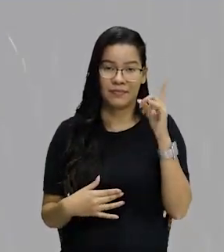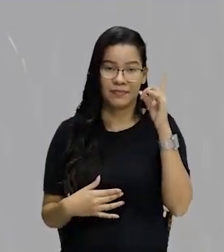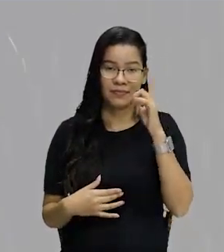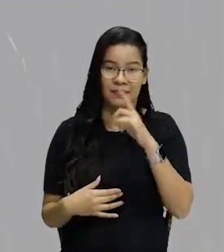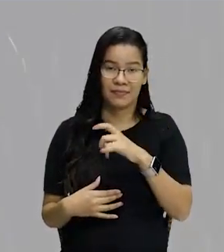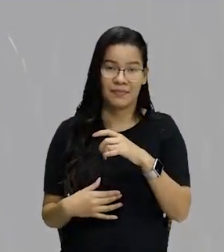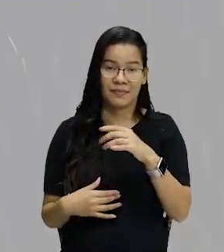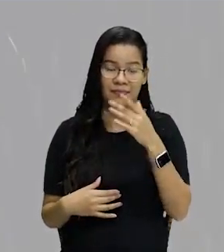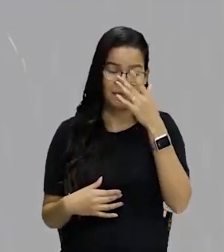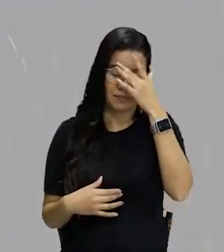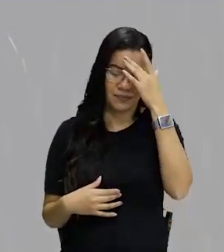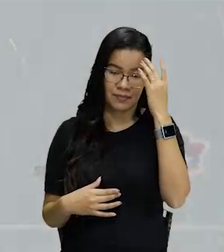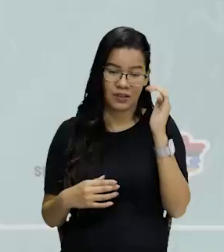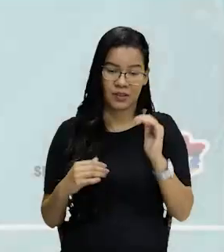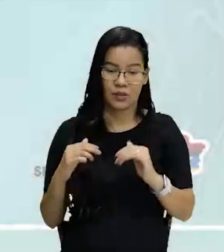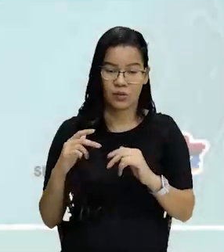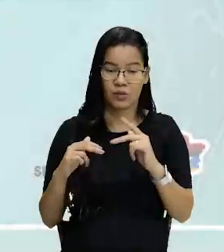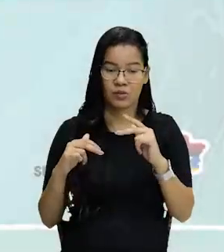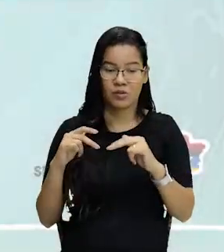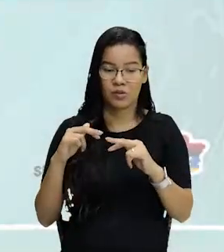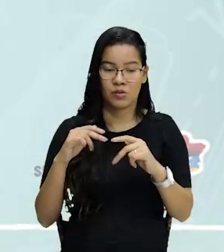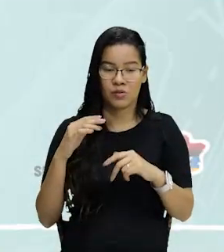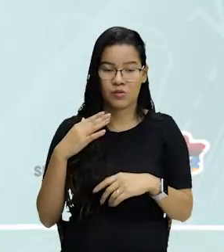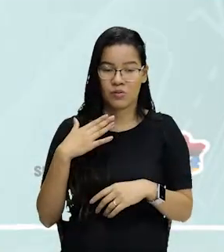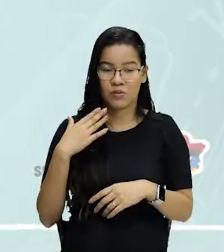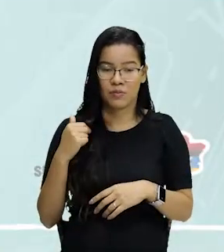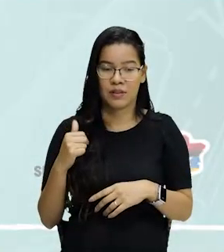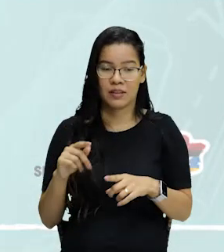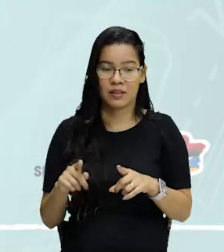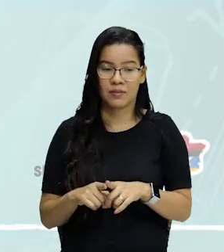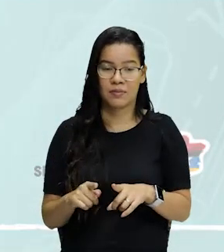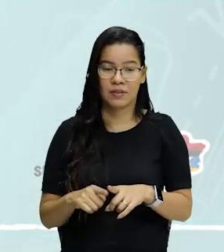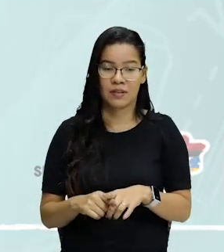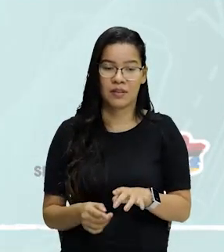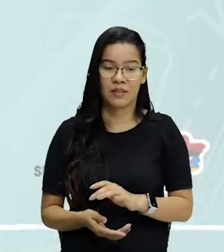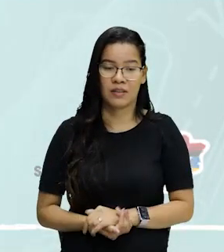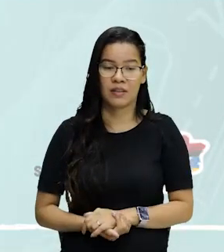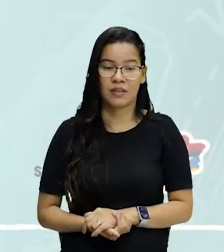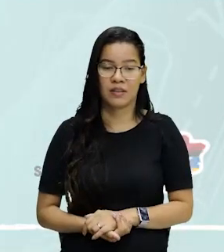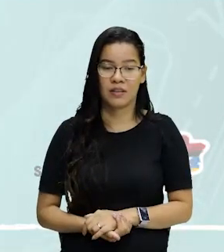esse atleta subir. Escalada